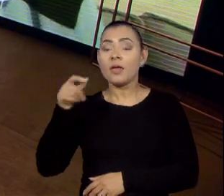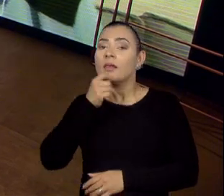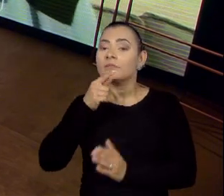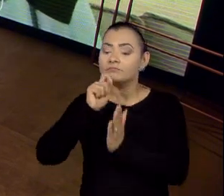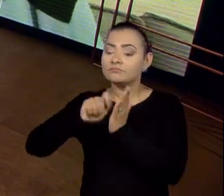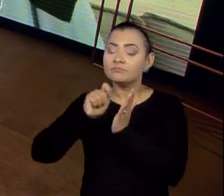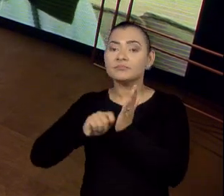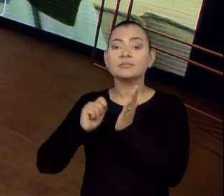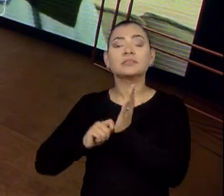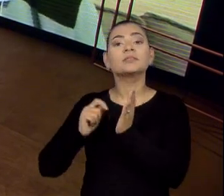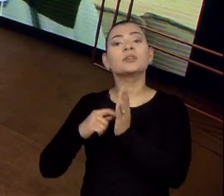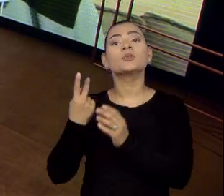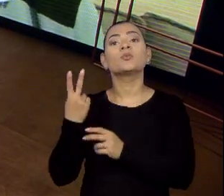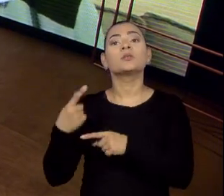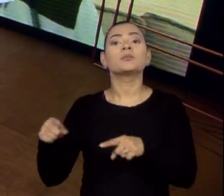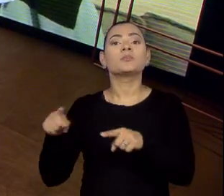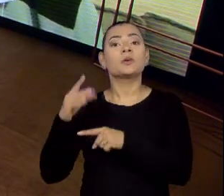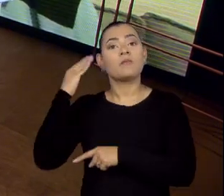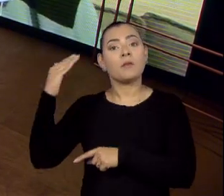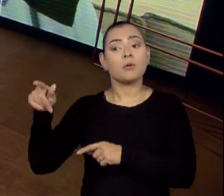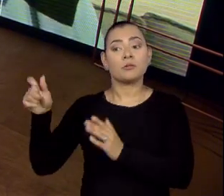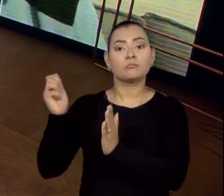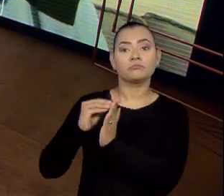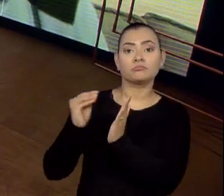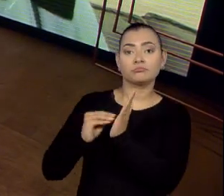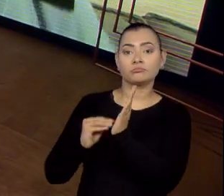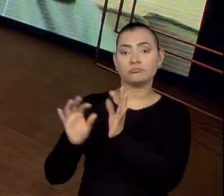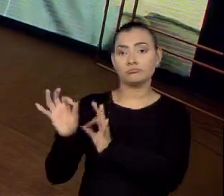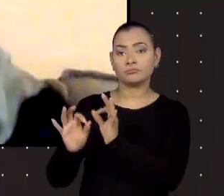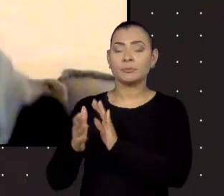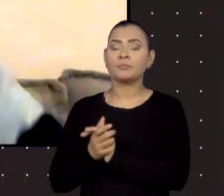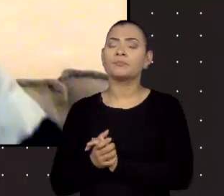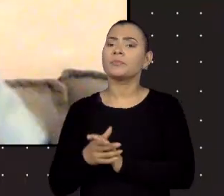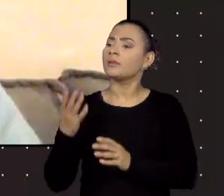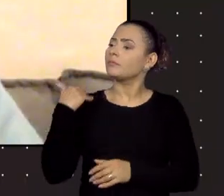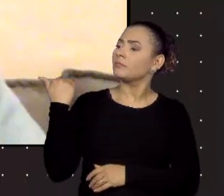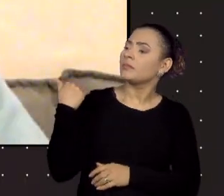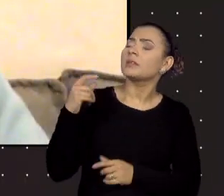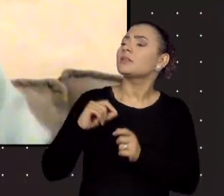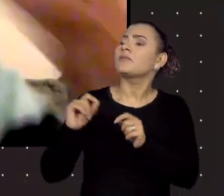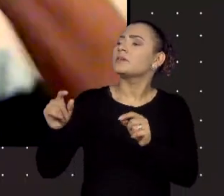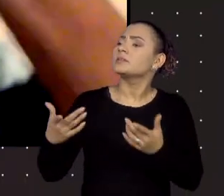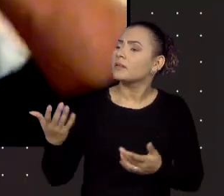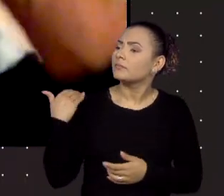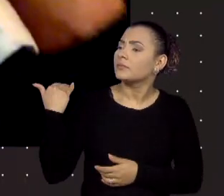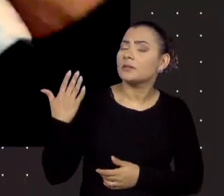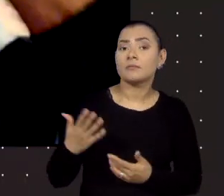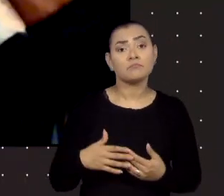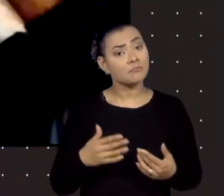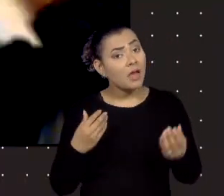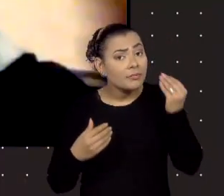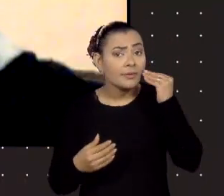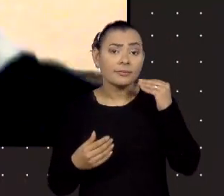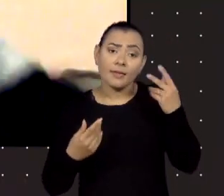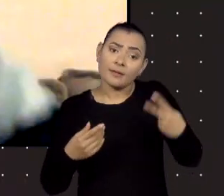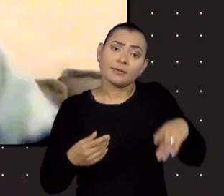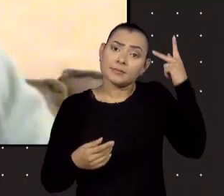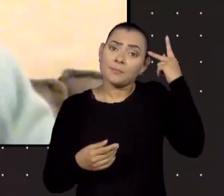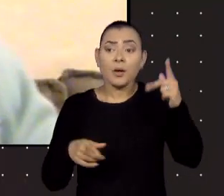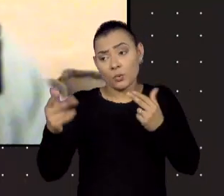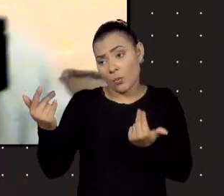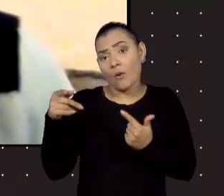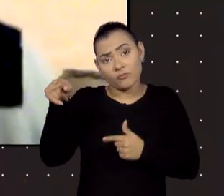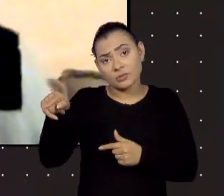feito 2 canções de sucesso. Falei, Inácio, o que você está fazendo aqui? Falei, Amaury, vim para tentar a sorte, como você veio, eu